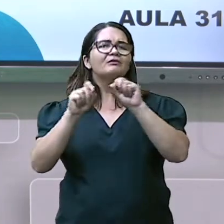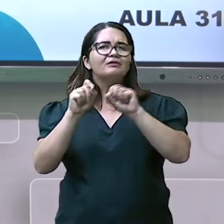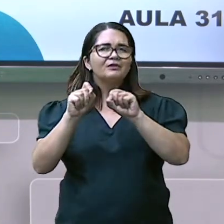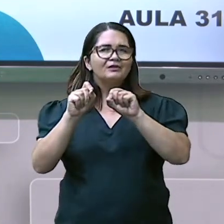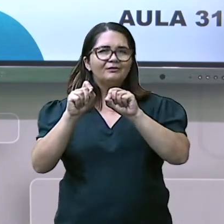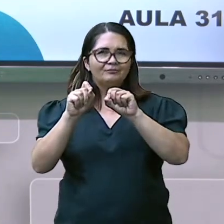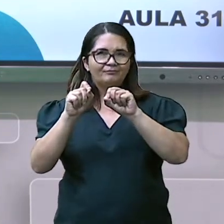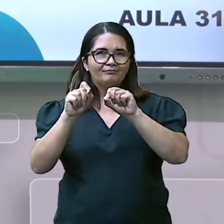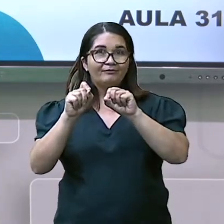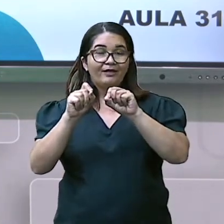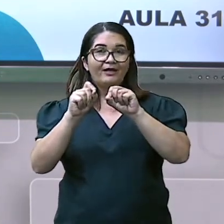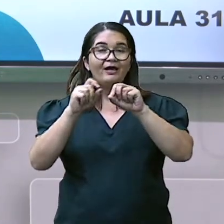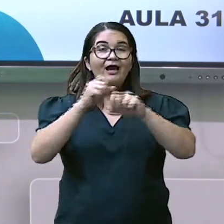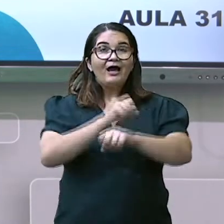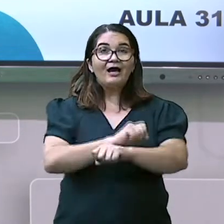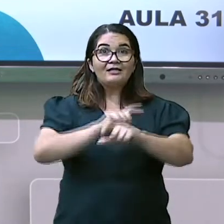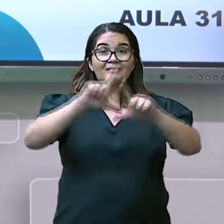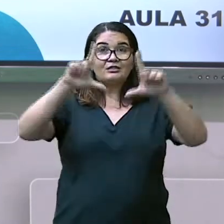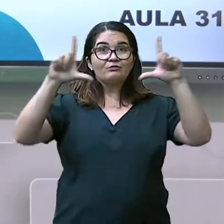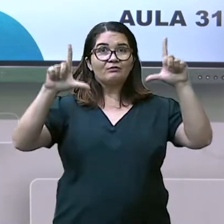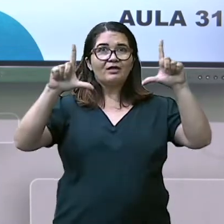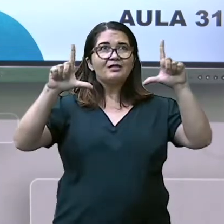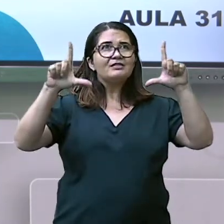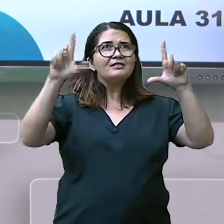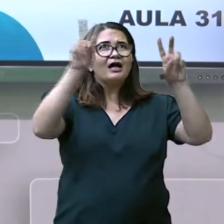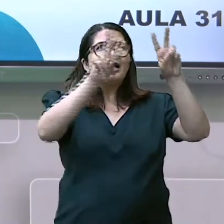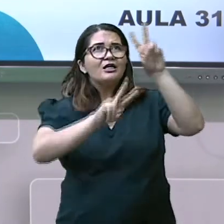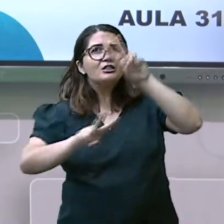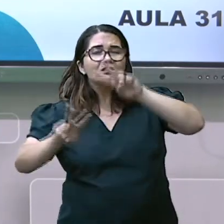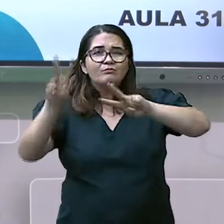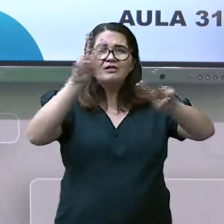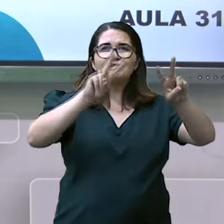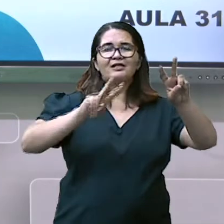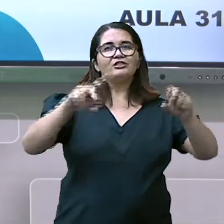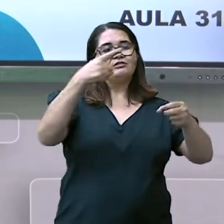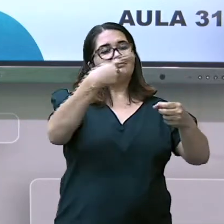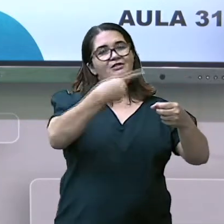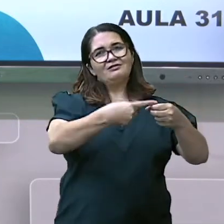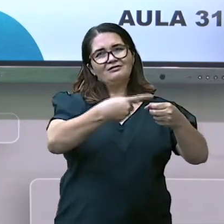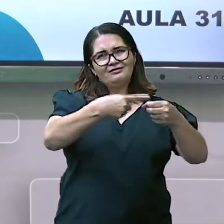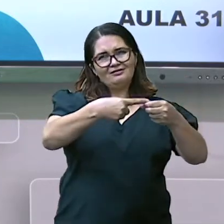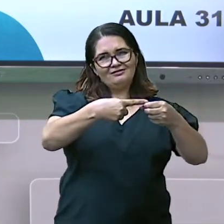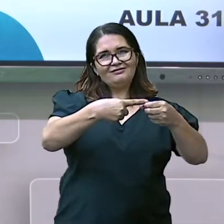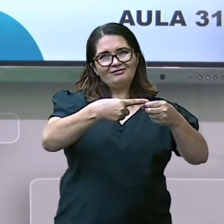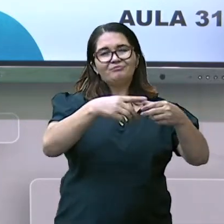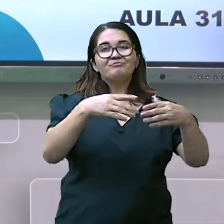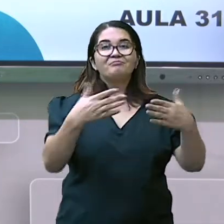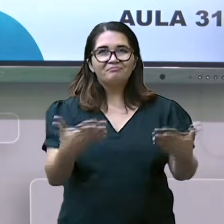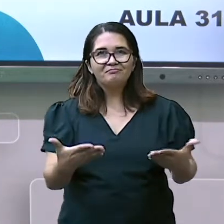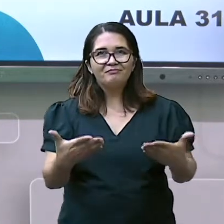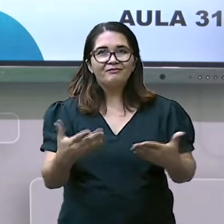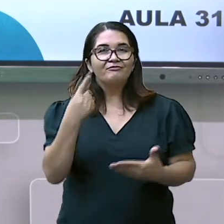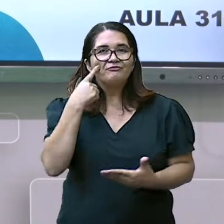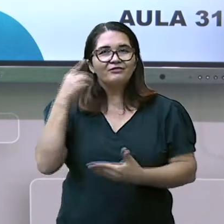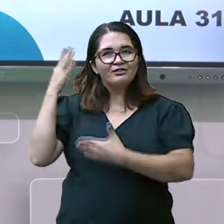nos primórdios da história humana, você já estudou sobre isso,